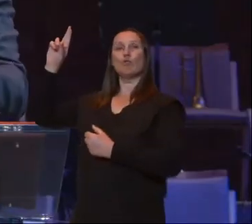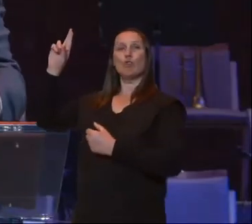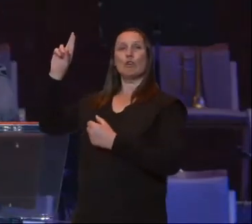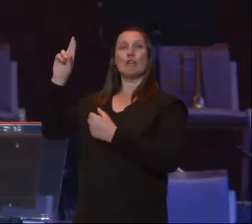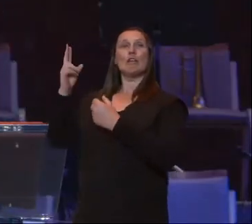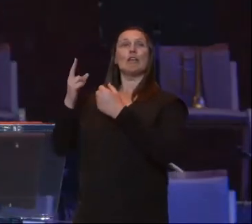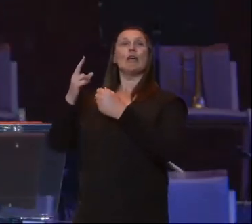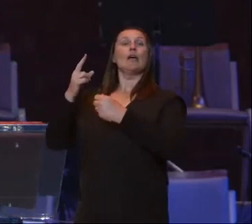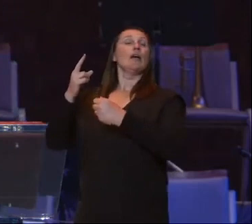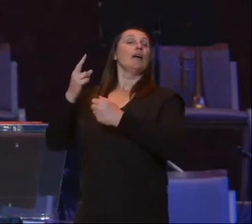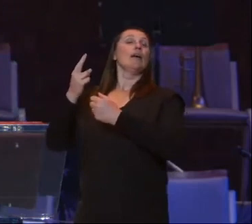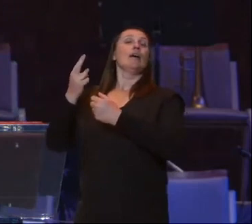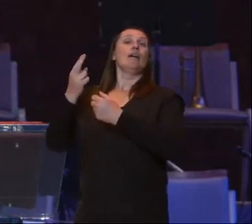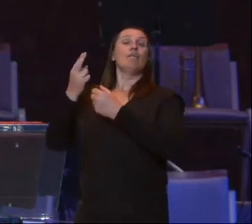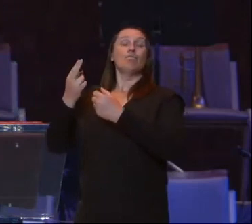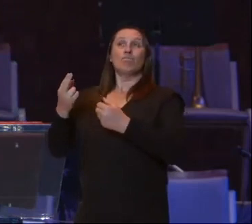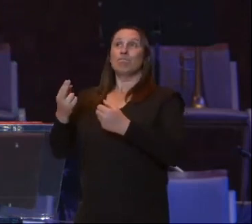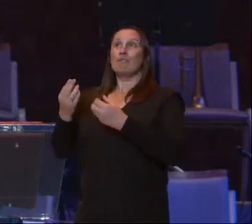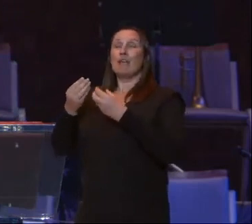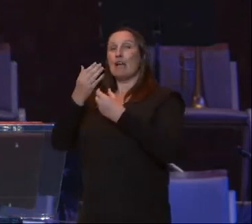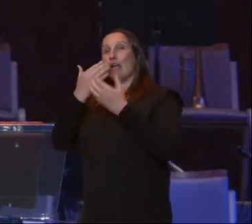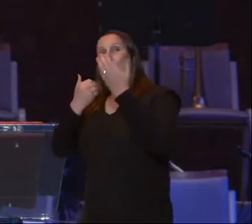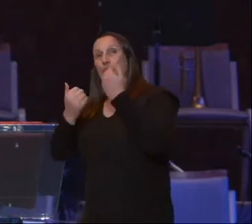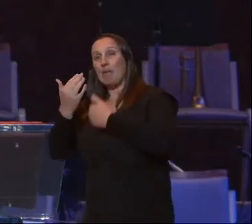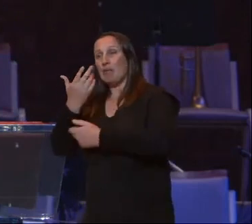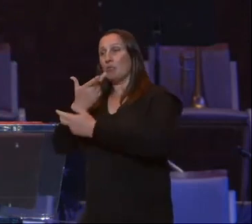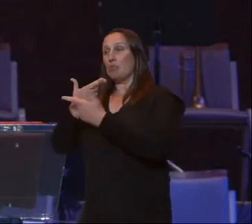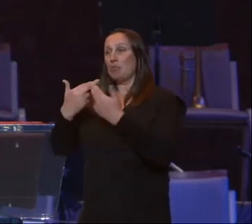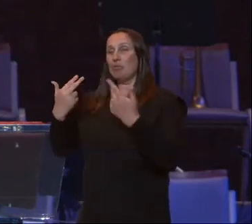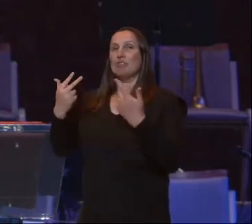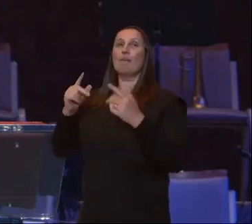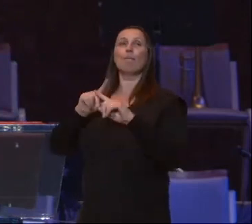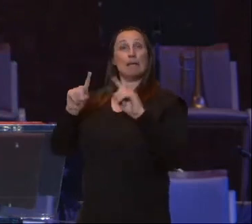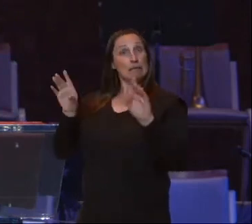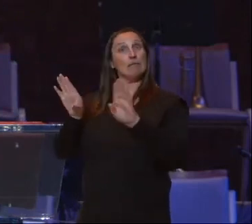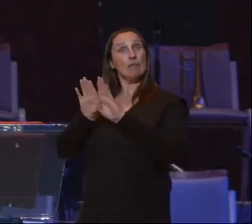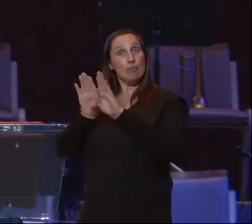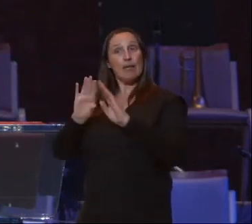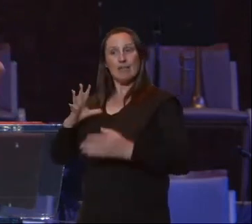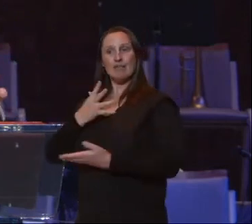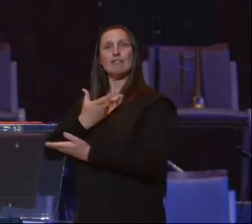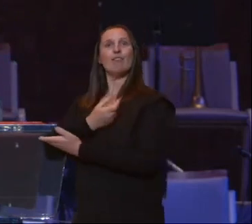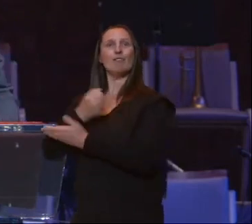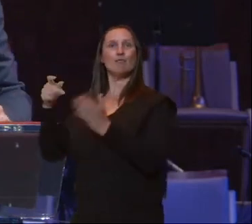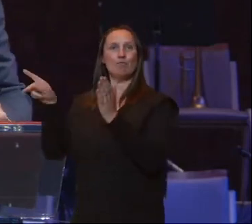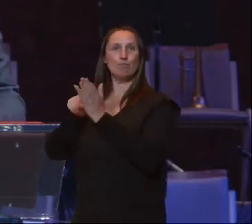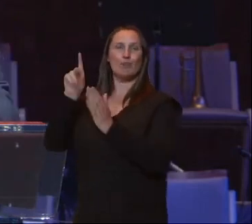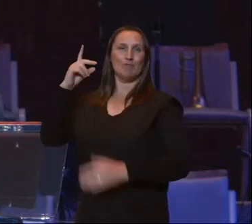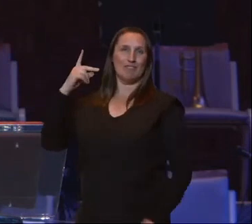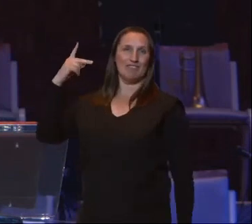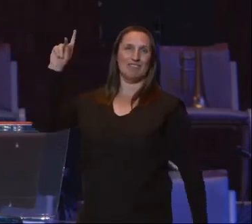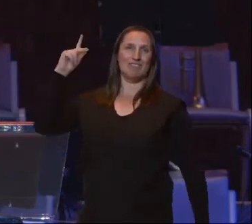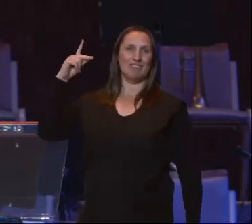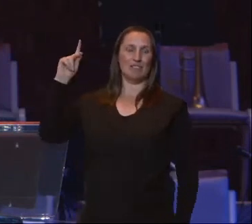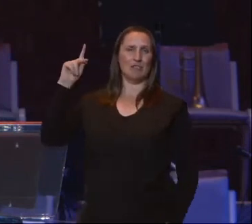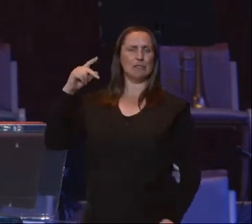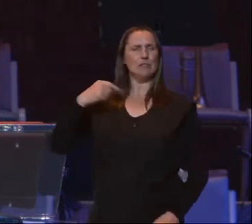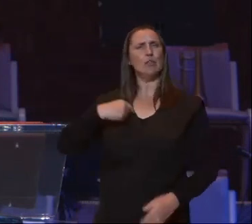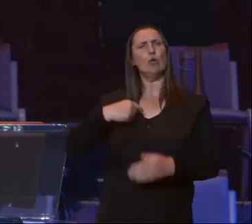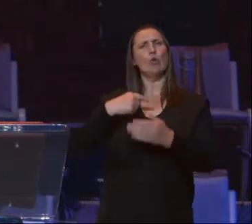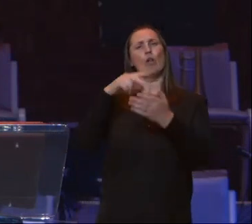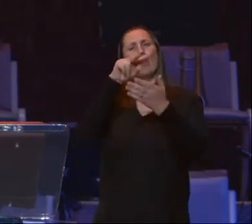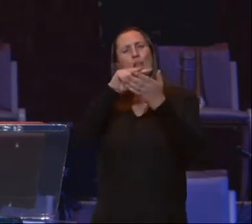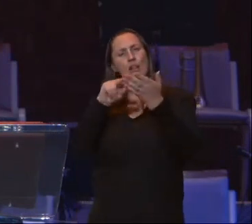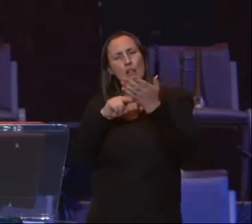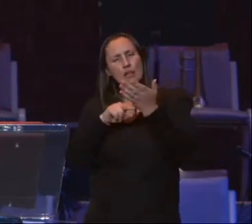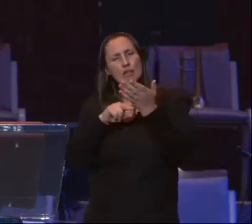material e miraculosa, ela alcança o resgate de Deus. E é interessante essa história. Quando eu estava lendo o texto